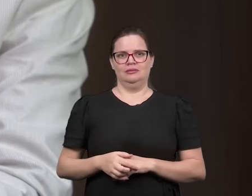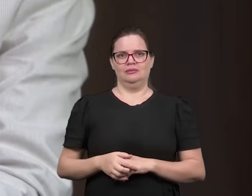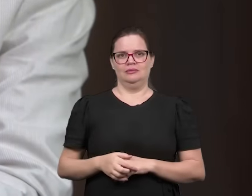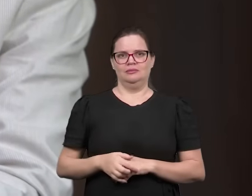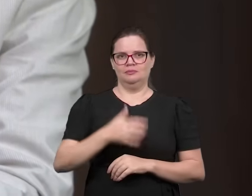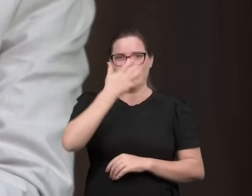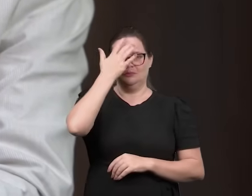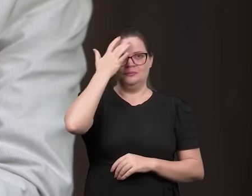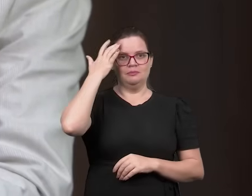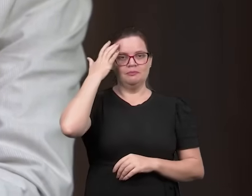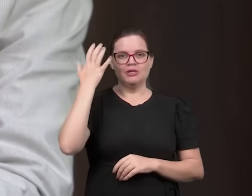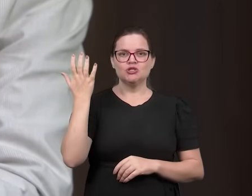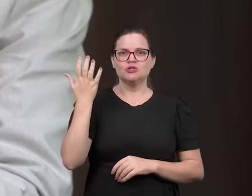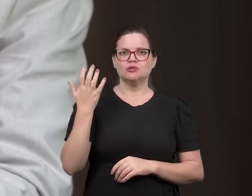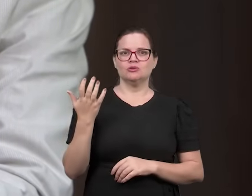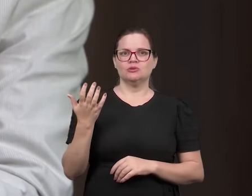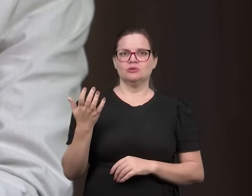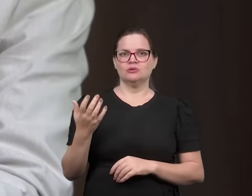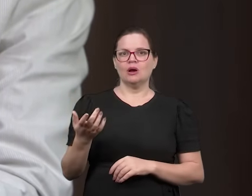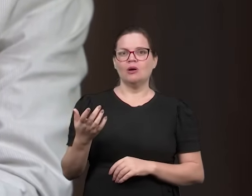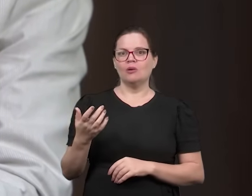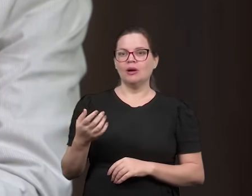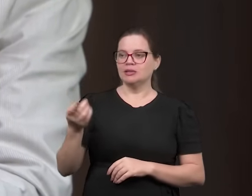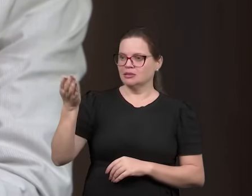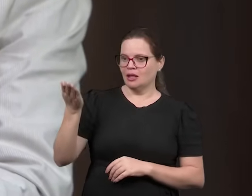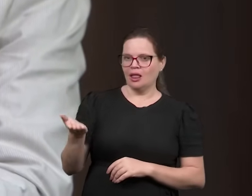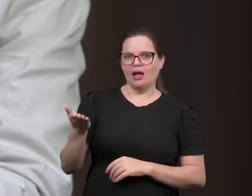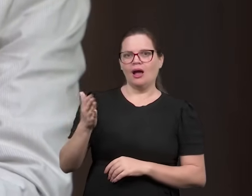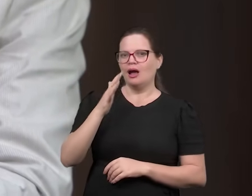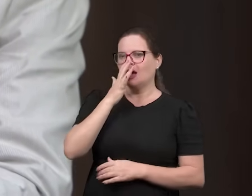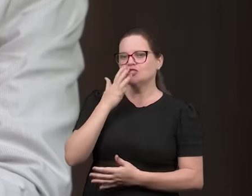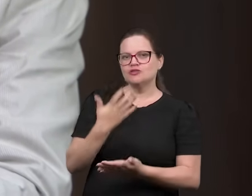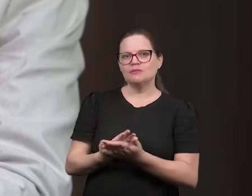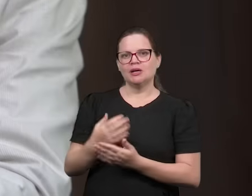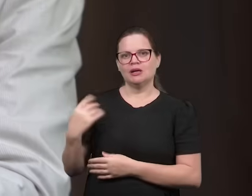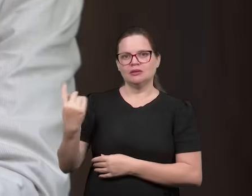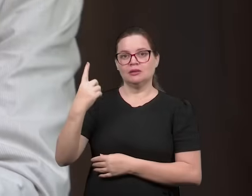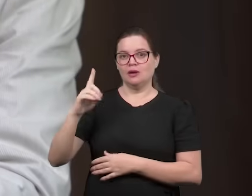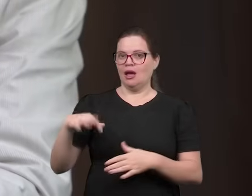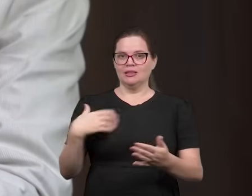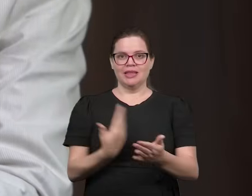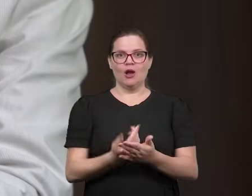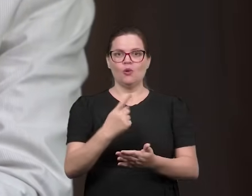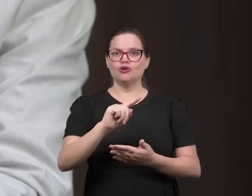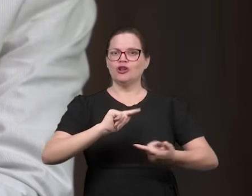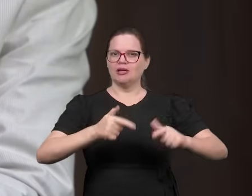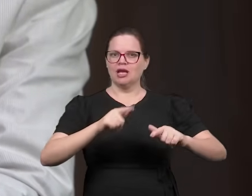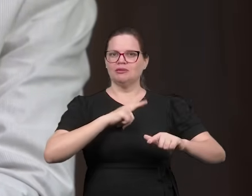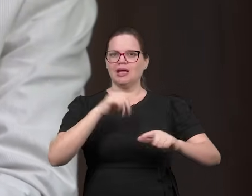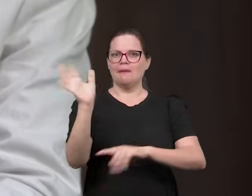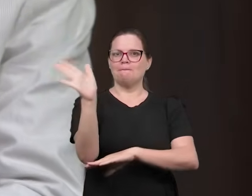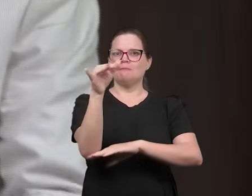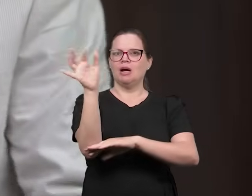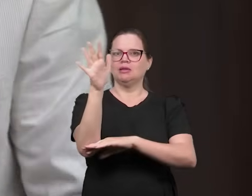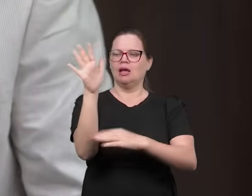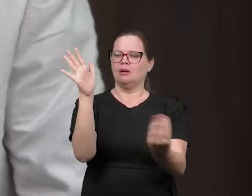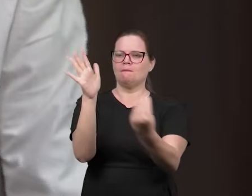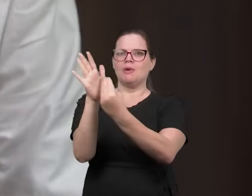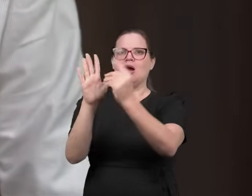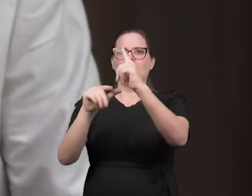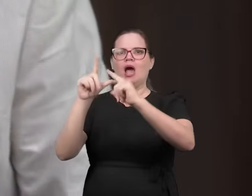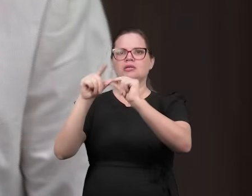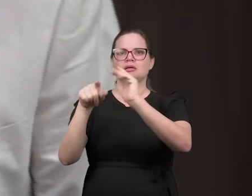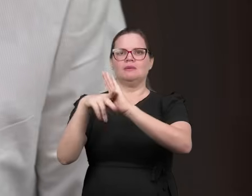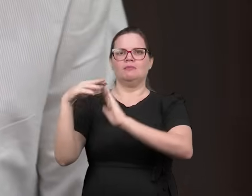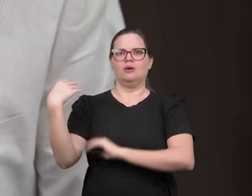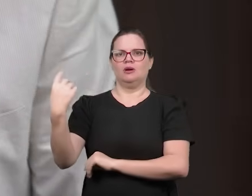amados, admirados, tanto que a bandeira de Israel hoje tem a estrela de Davi. Qual rei, um